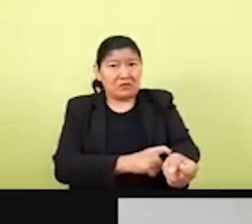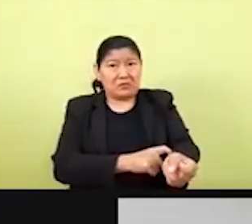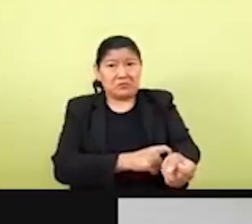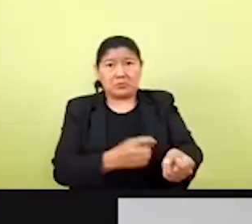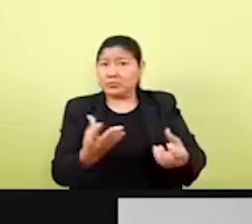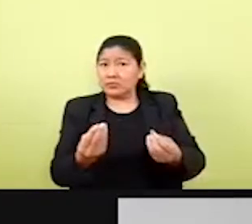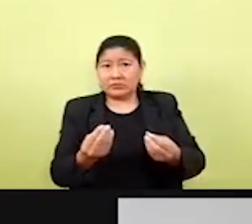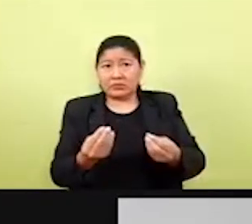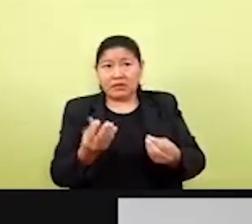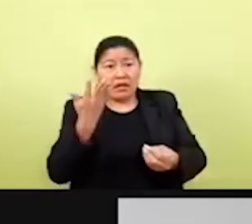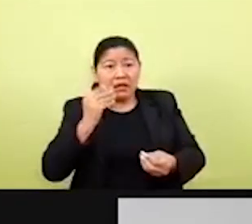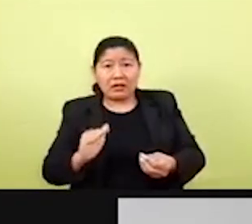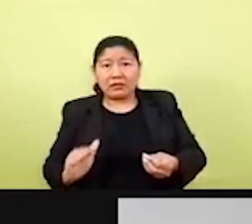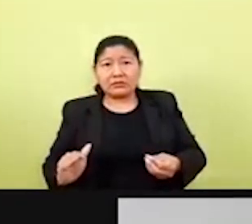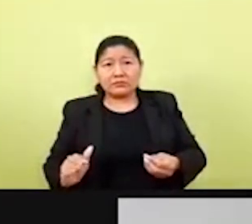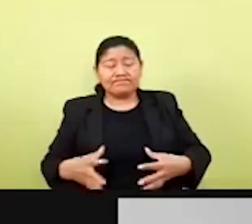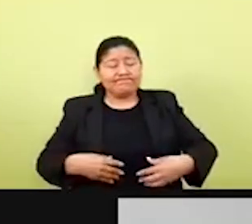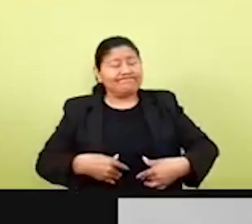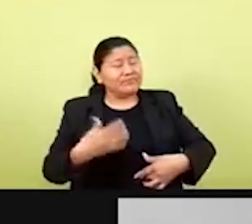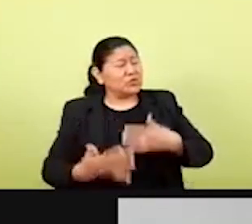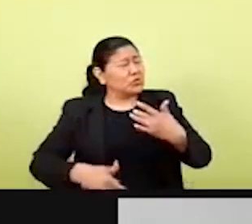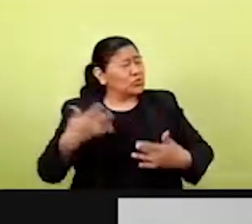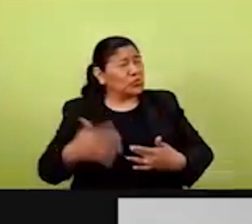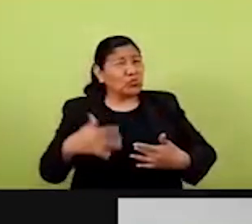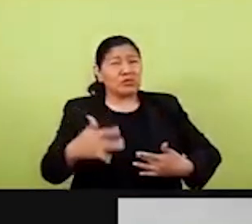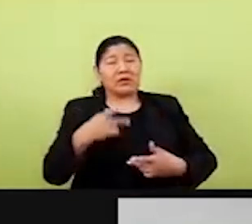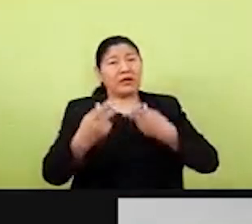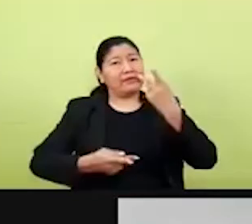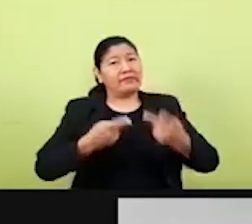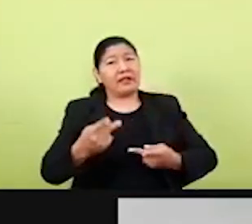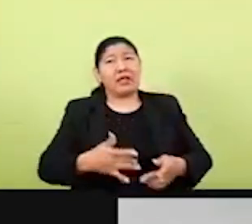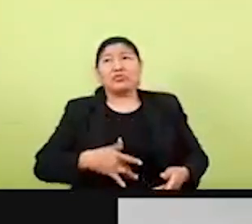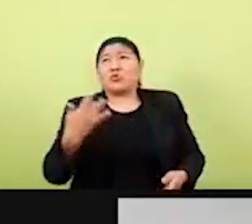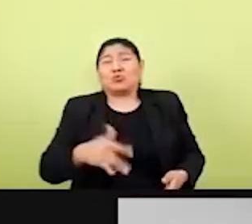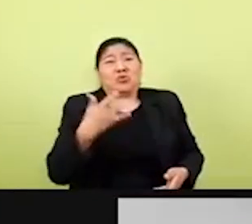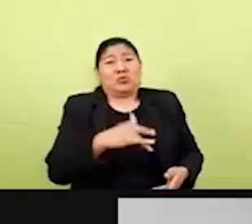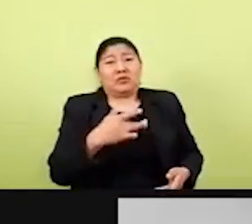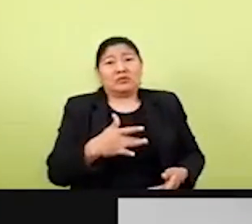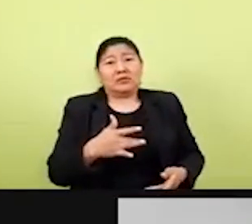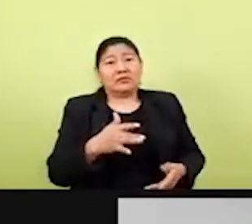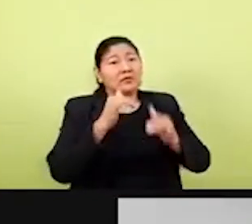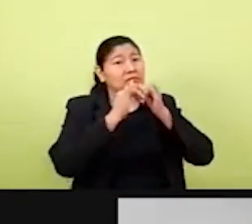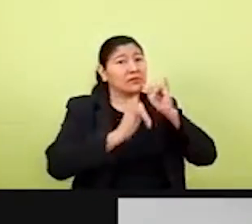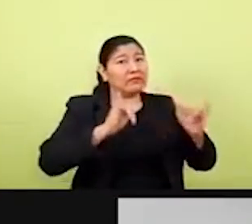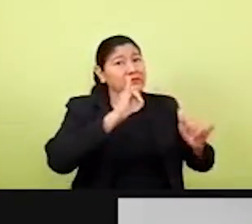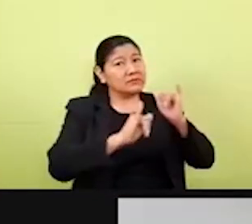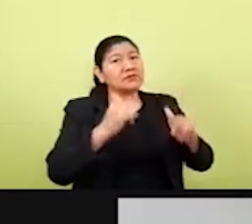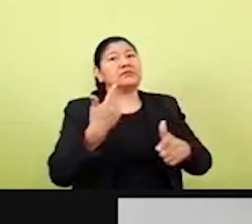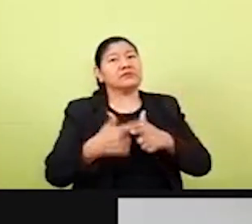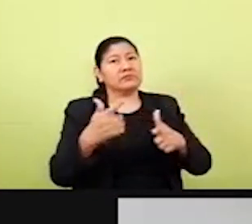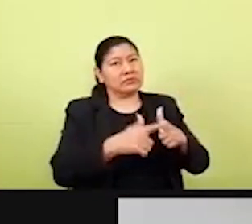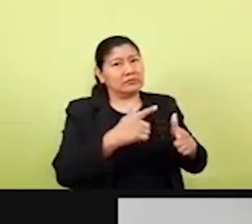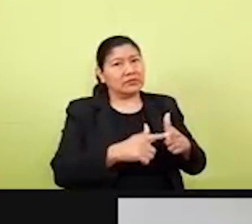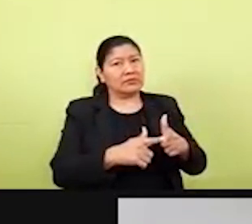para as crianças é muito comum que haja essa manifestação também, né, de dor de barriga. Manifestar, tá com dor de barriga